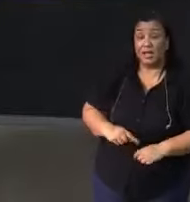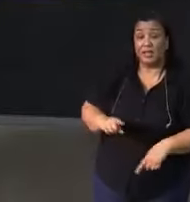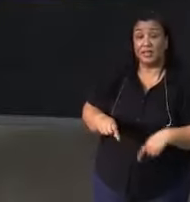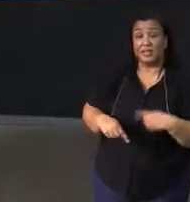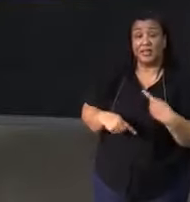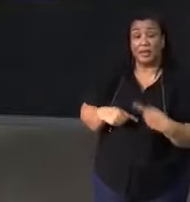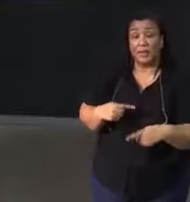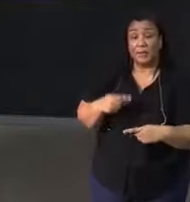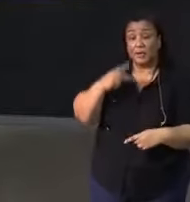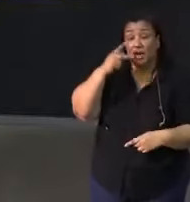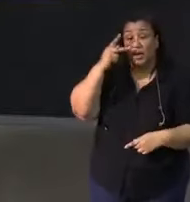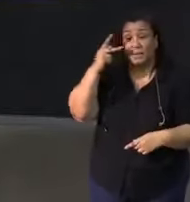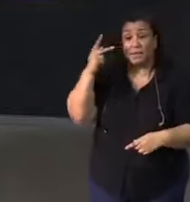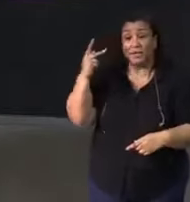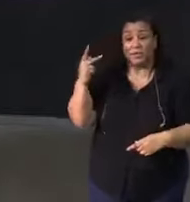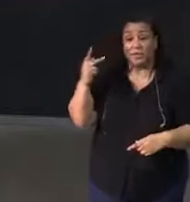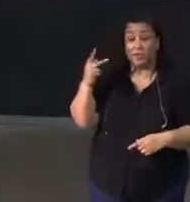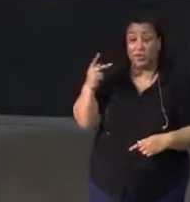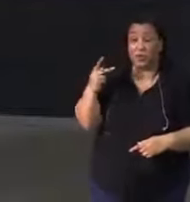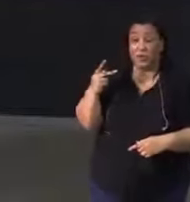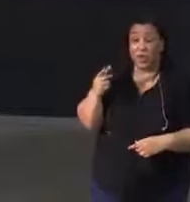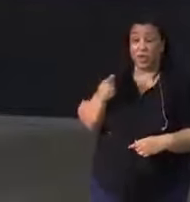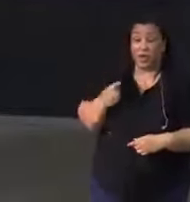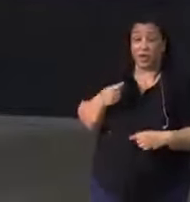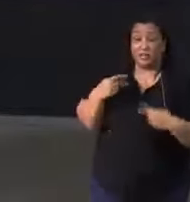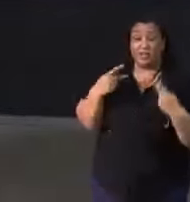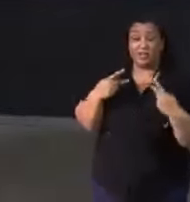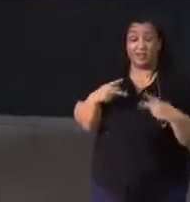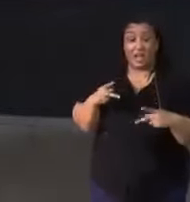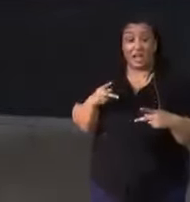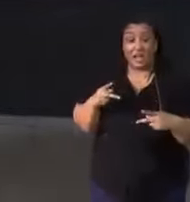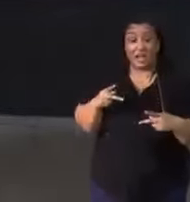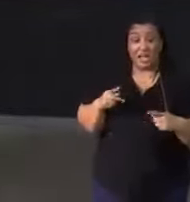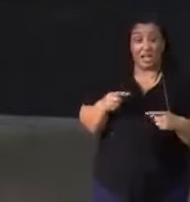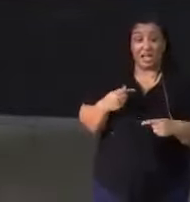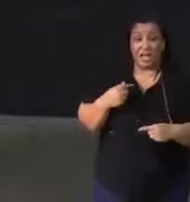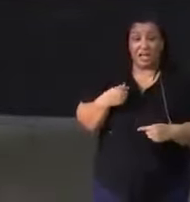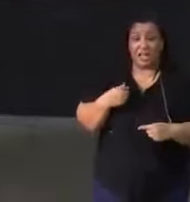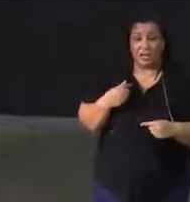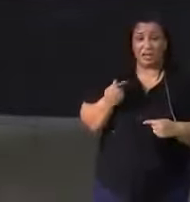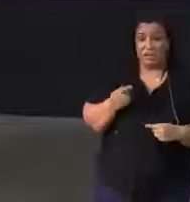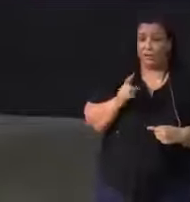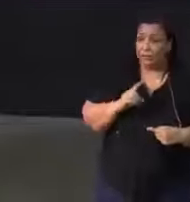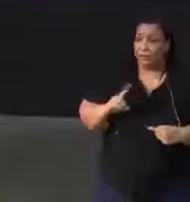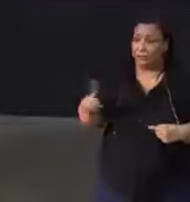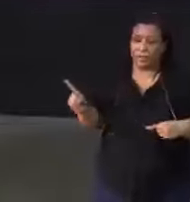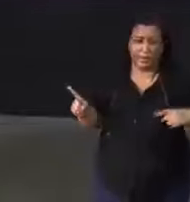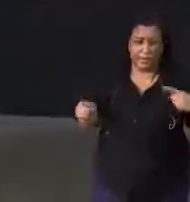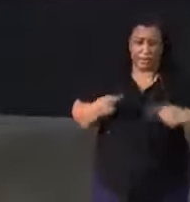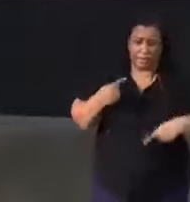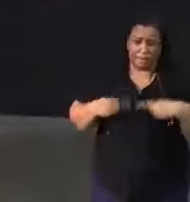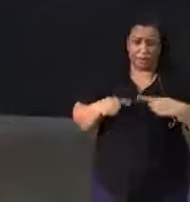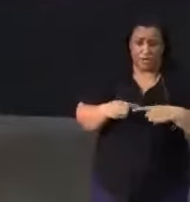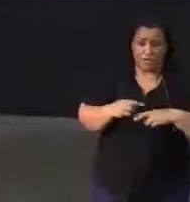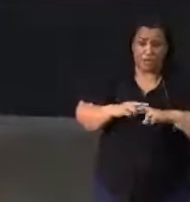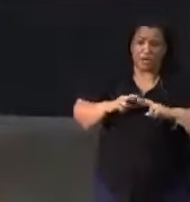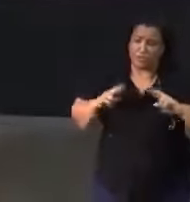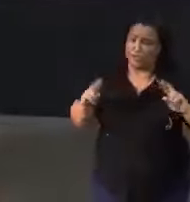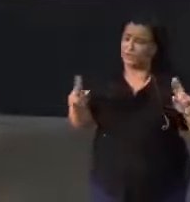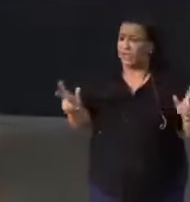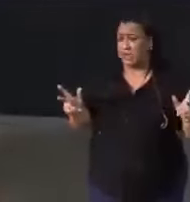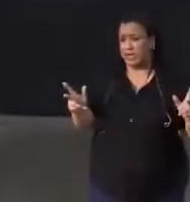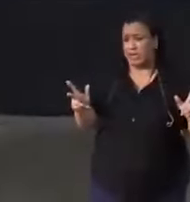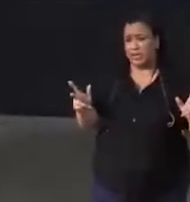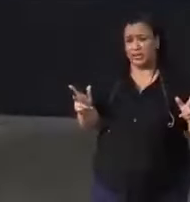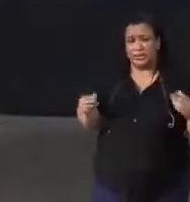outra, não é aquela que você vota. Naquele momento você já olha para a pessoa e fala: é o Satanás. É o capeta. Não,